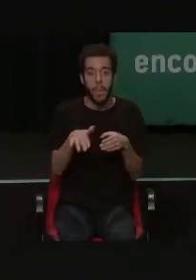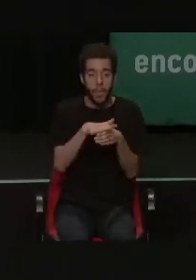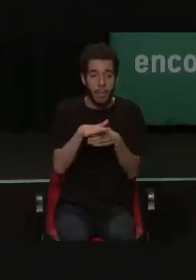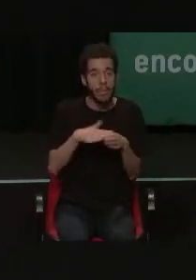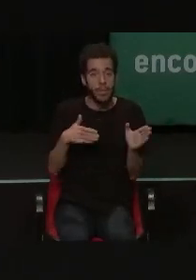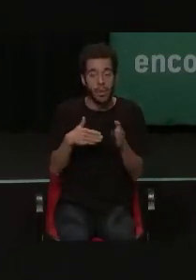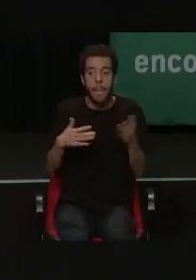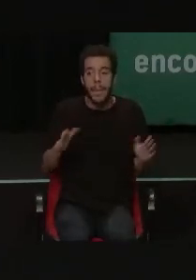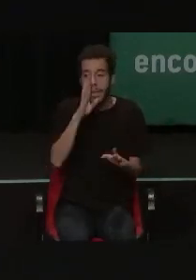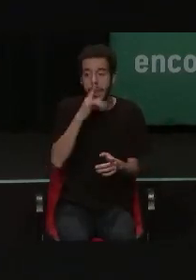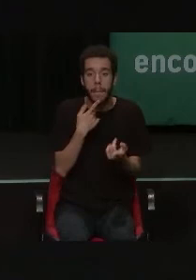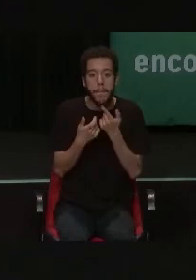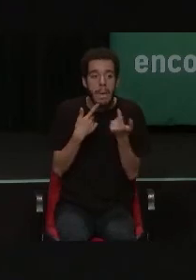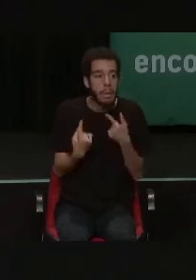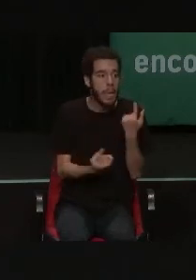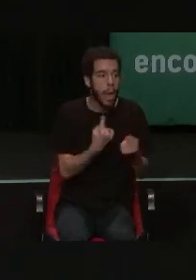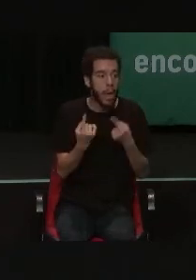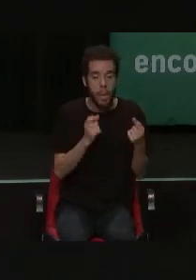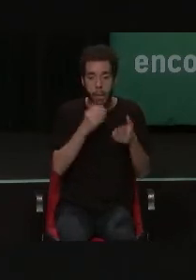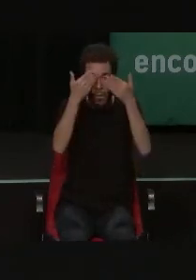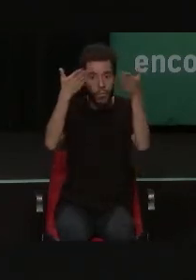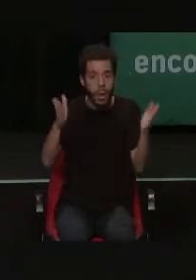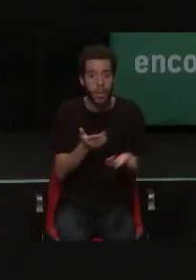algumas questões, colocar algumas questões.